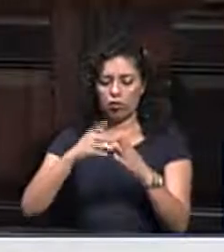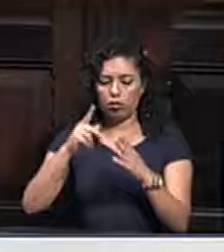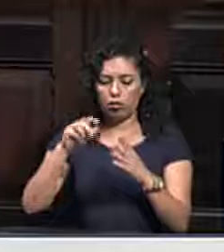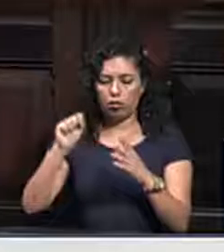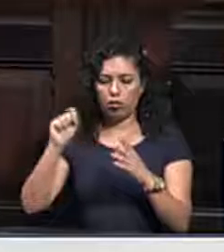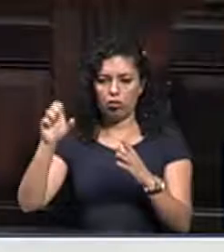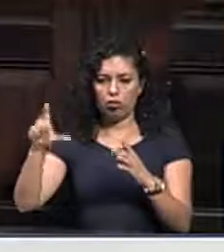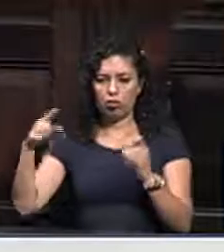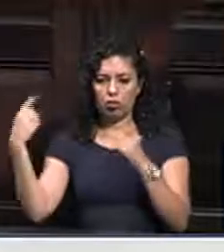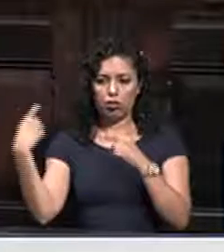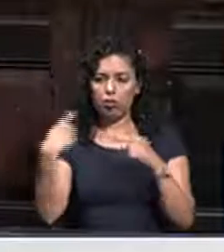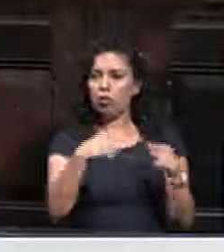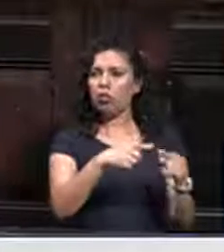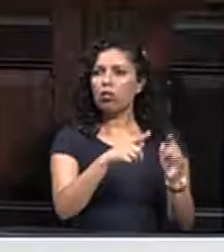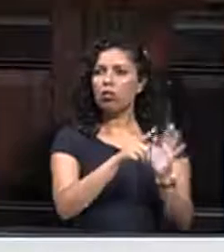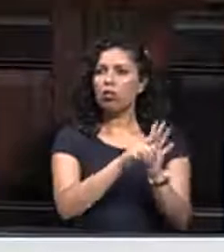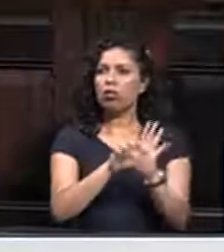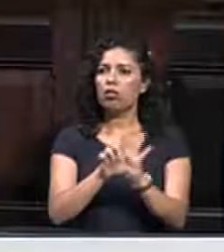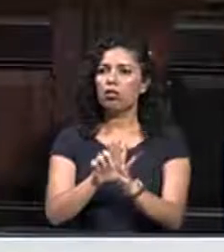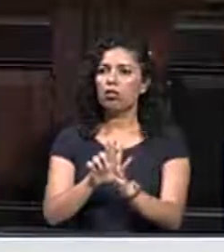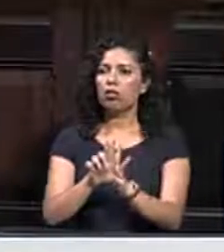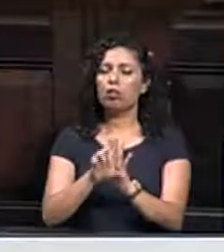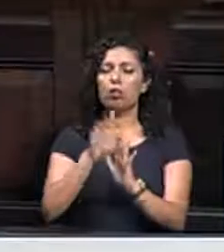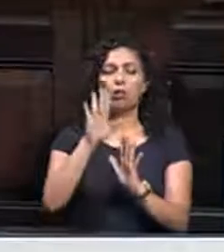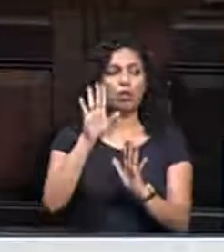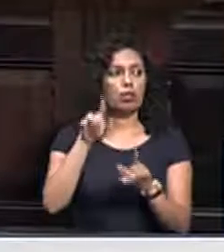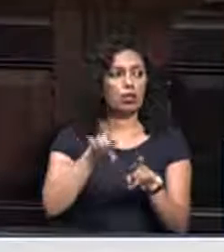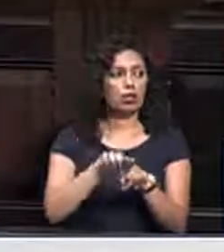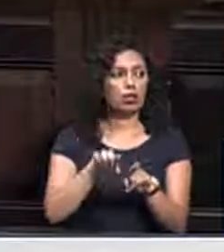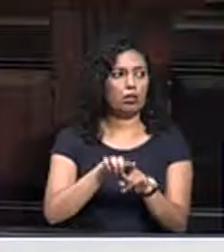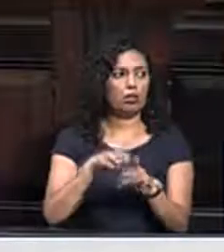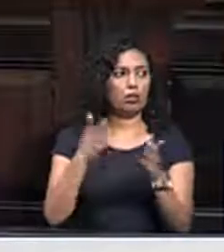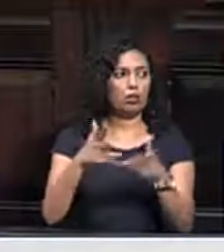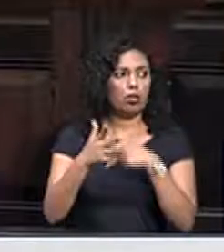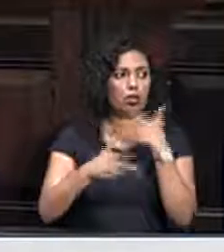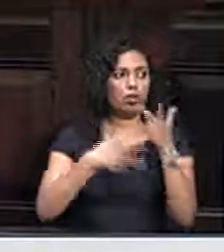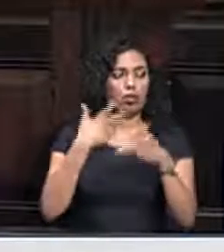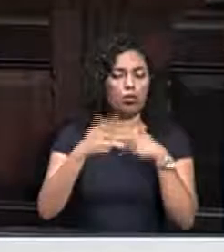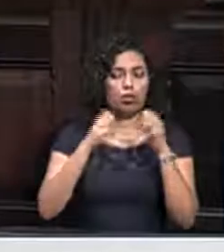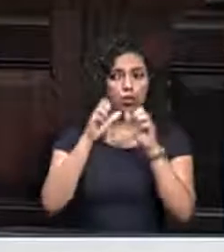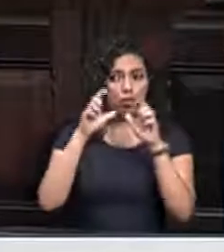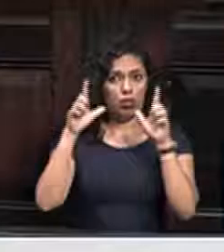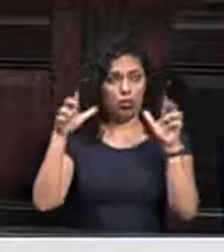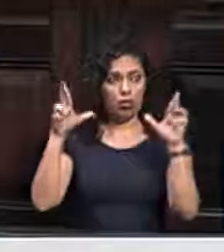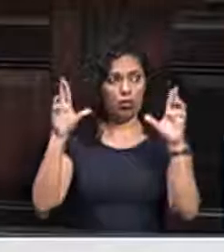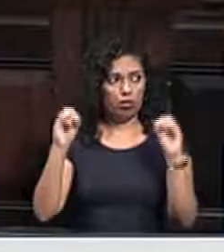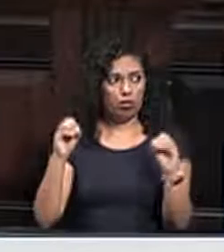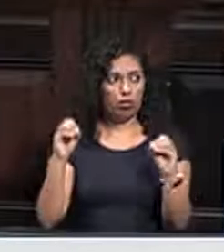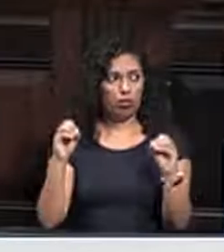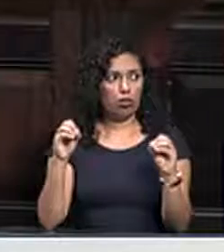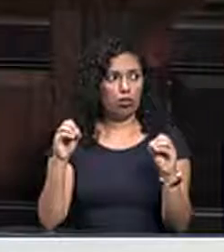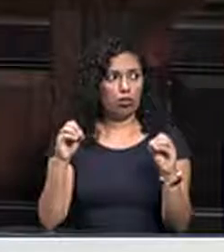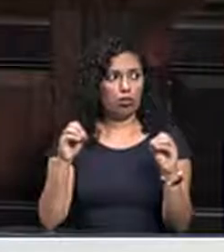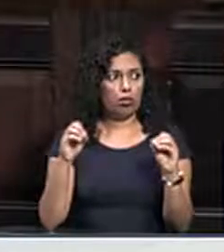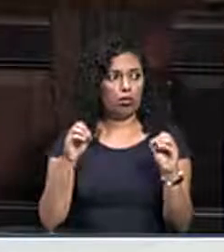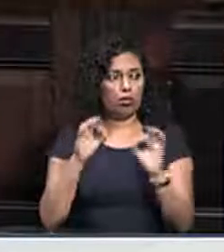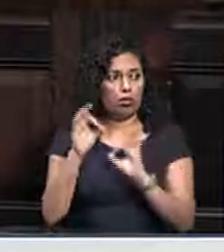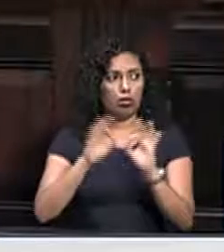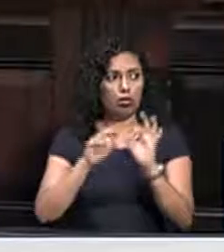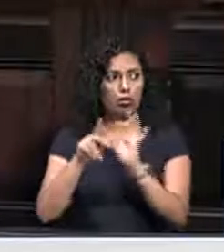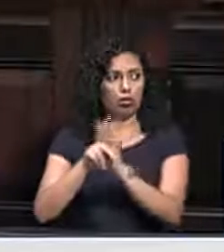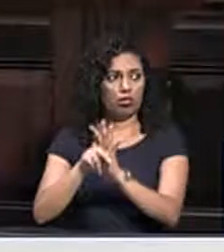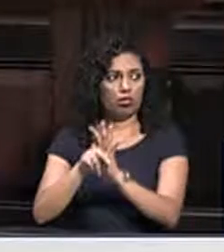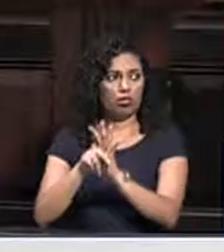esse projeto que está em discussão. E mais, nós gostaríamos de deixar muito claro que esse projeto ele